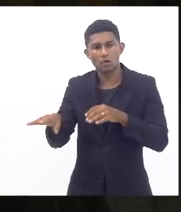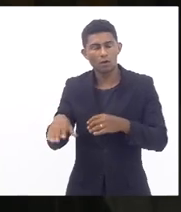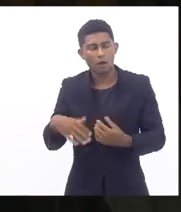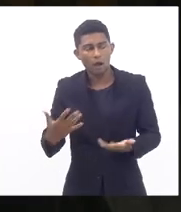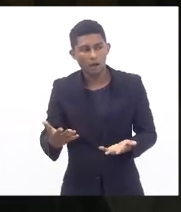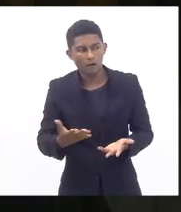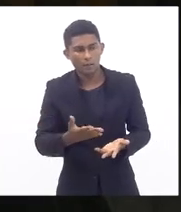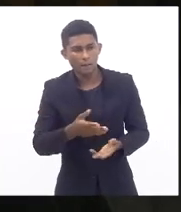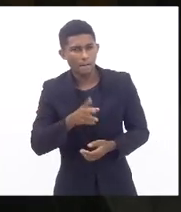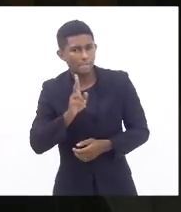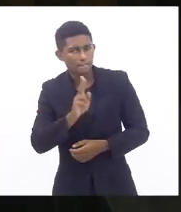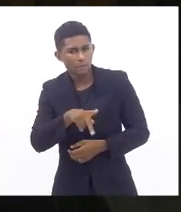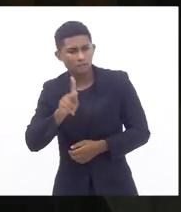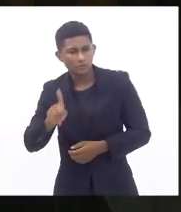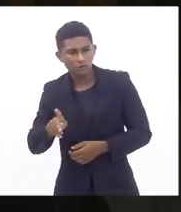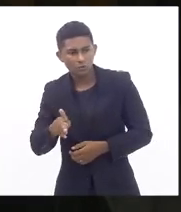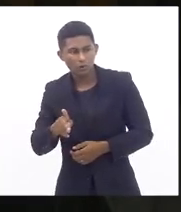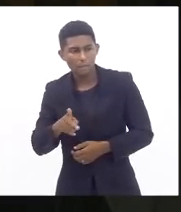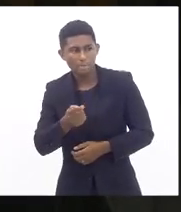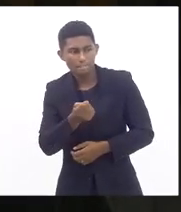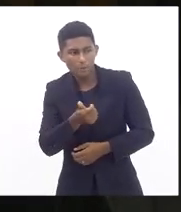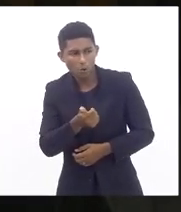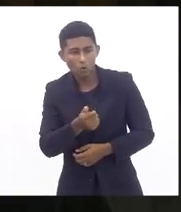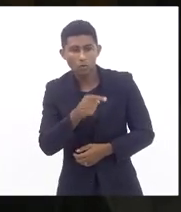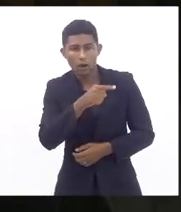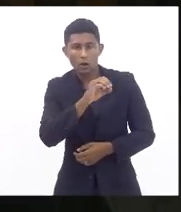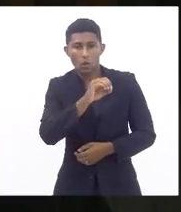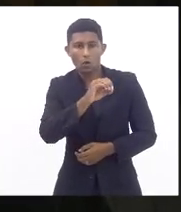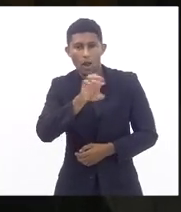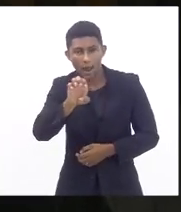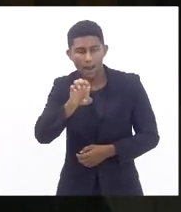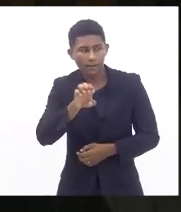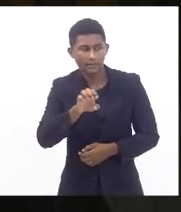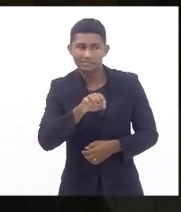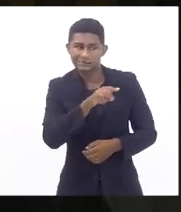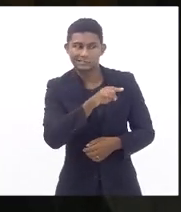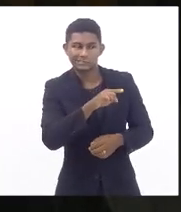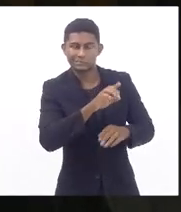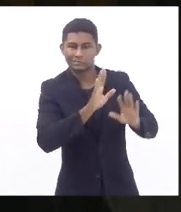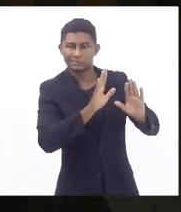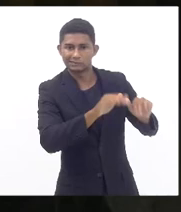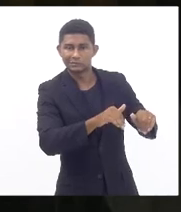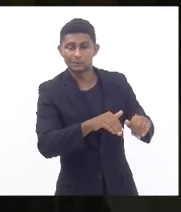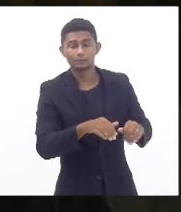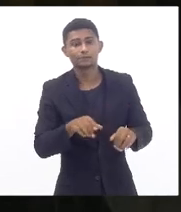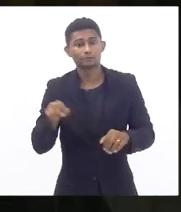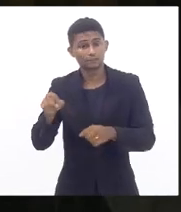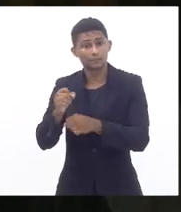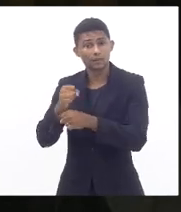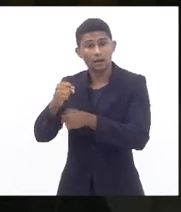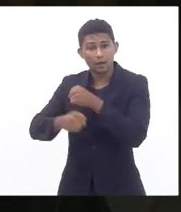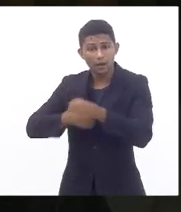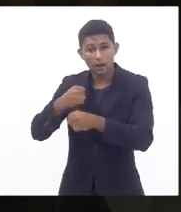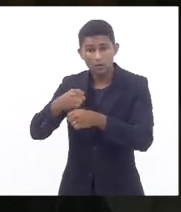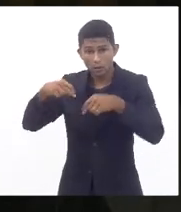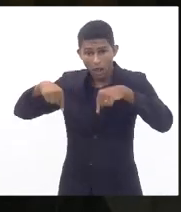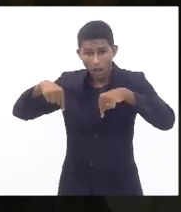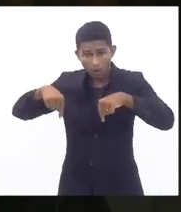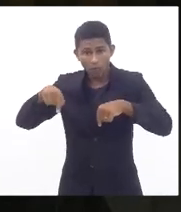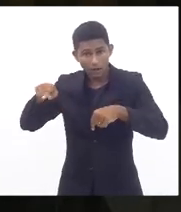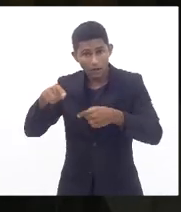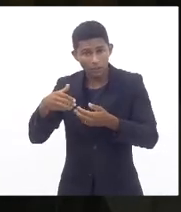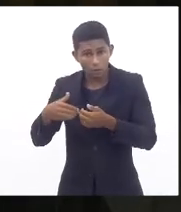sem orientação educacional, no ano em que ela, a própria SEDUC, iniciou o processo